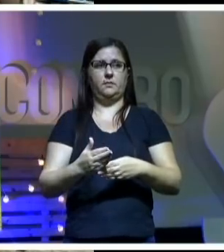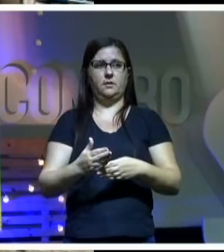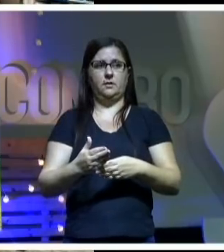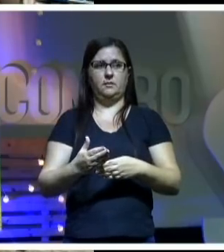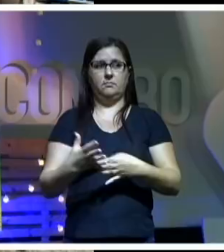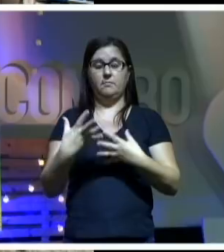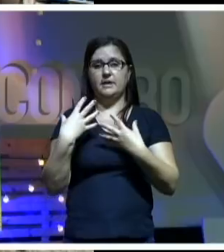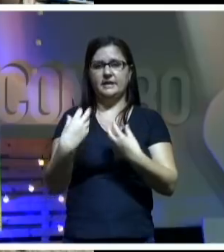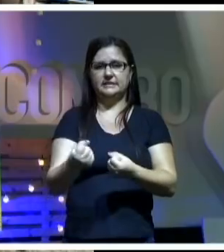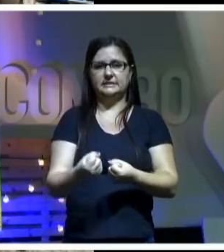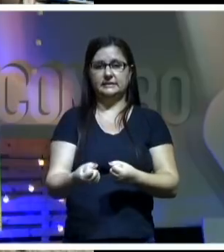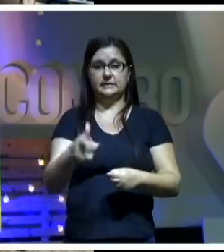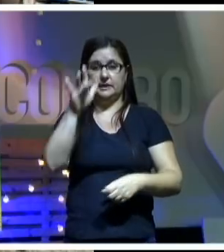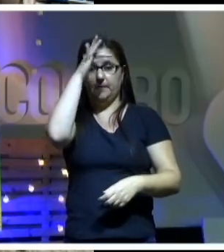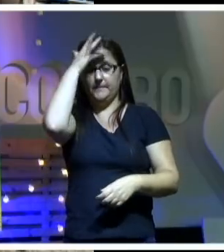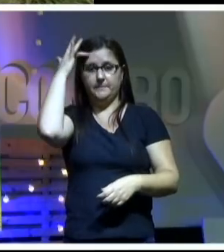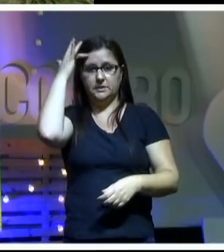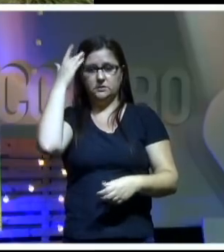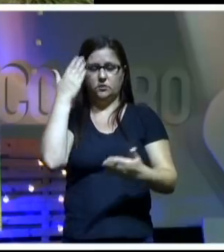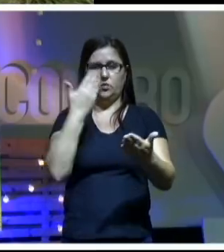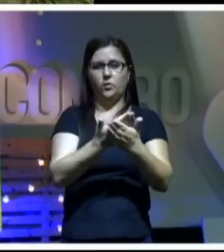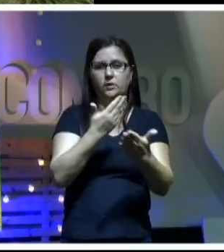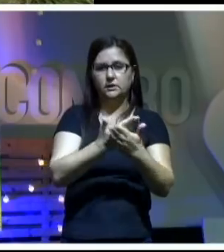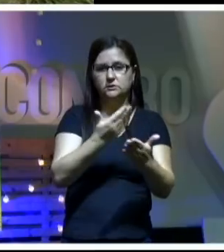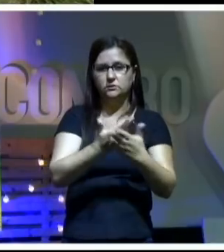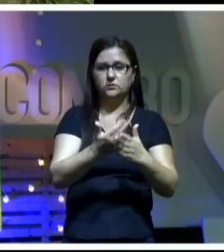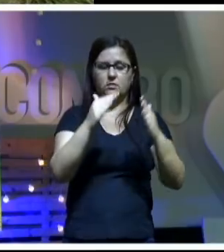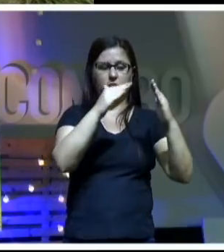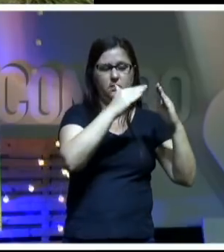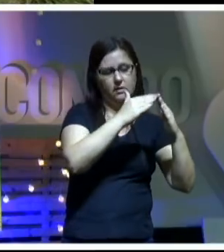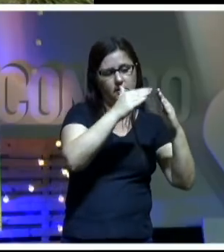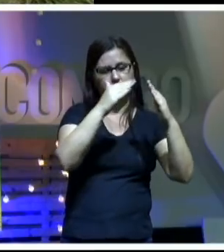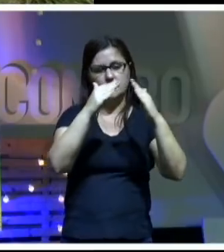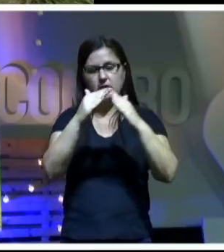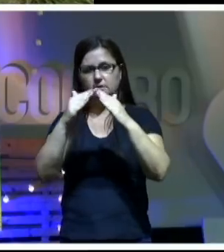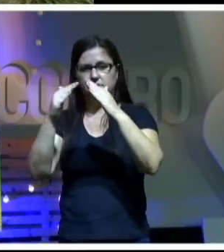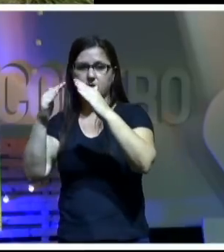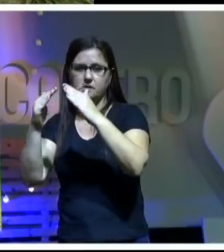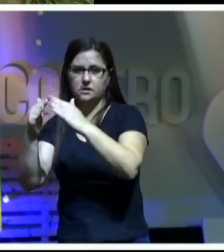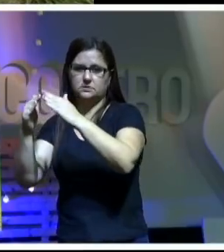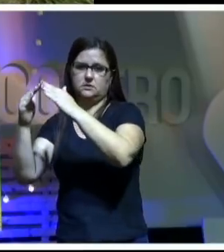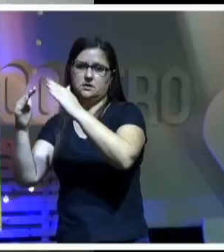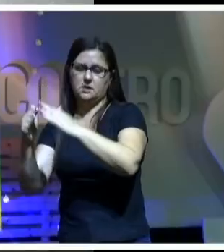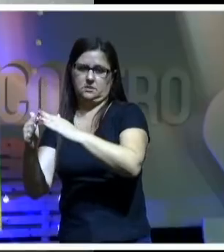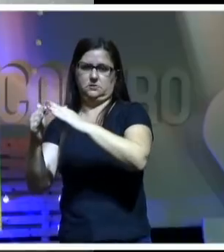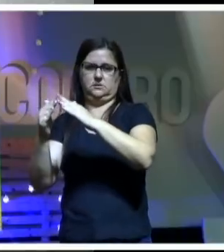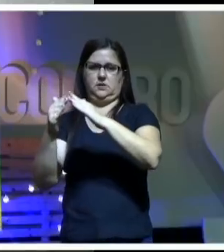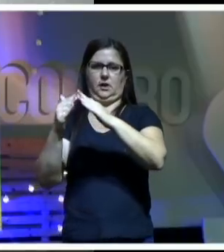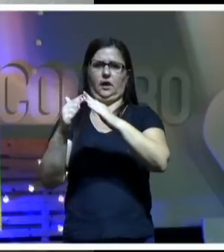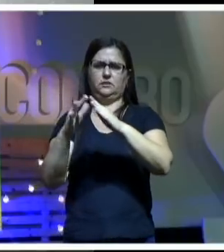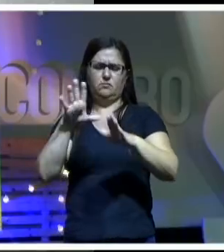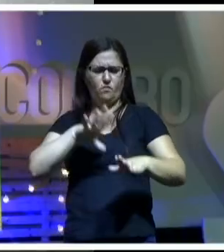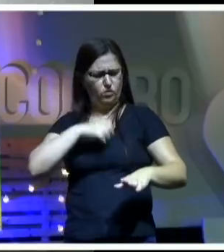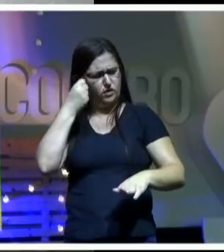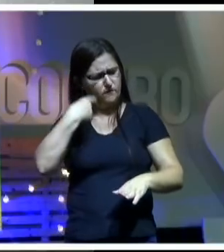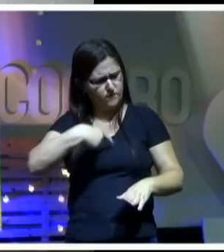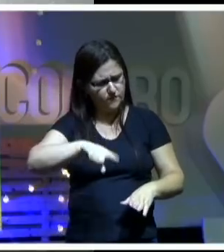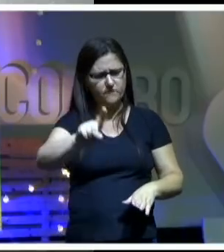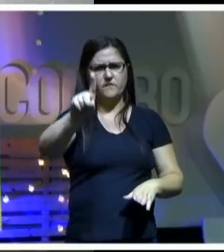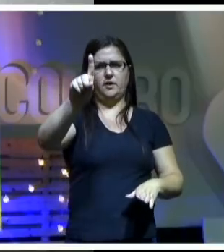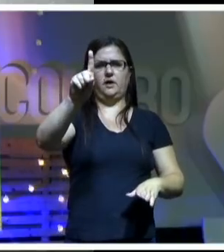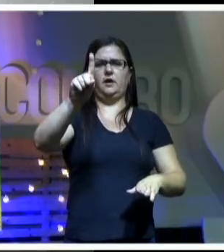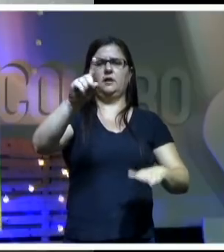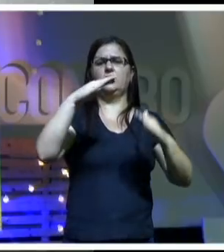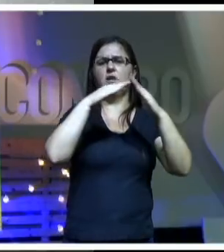abrigar novos estudantes a chamada fila de westminster com casas assim que eu queria te encoraja já fica um tempo lá